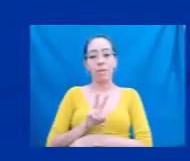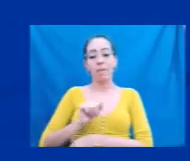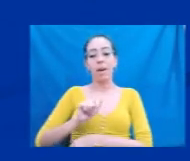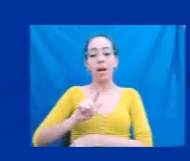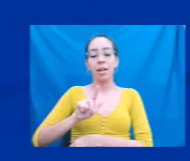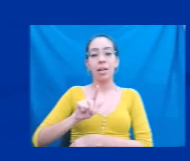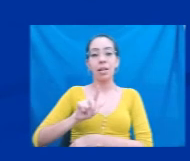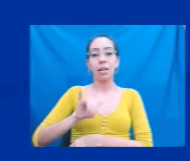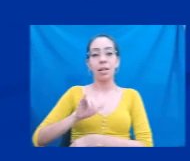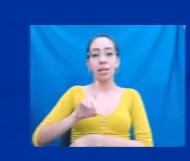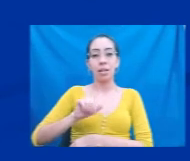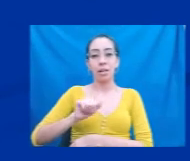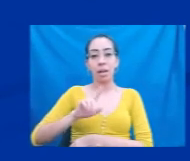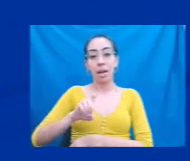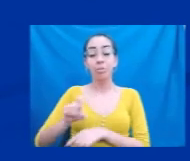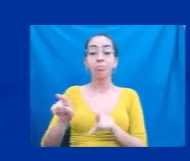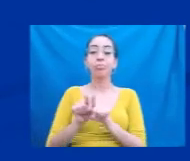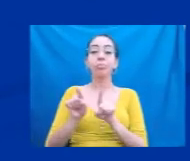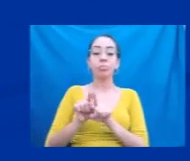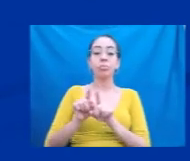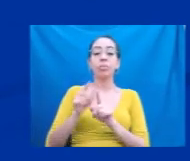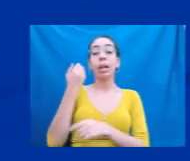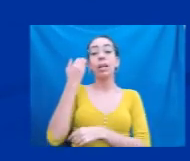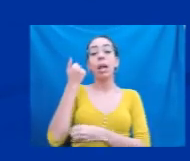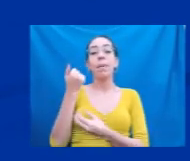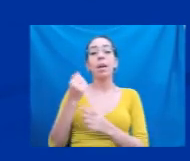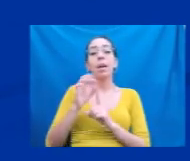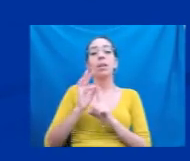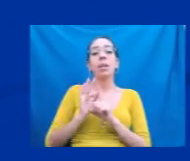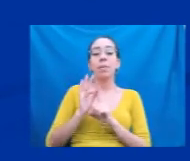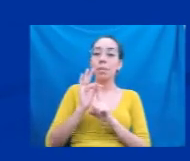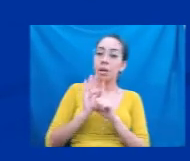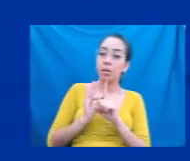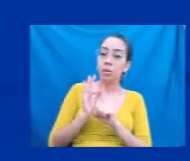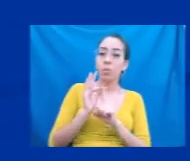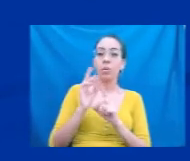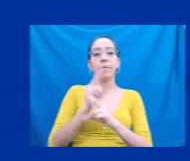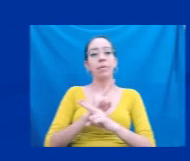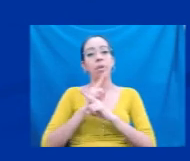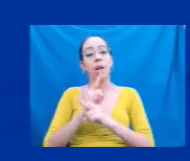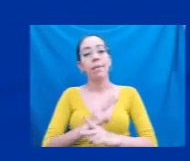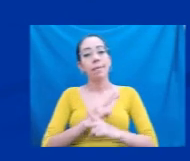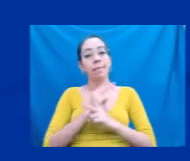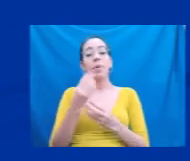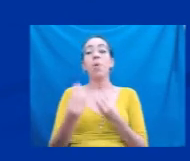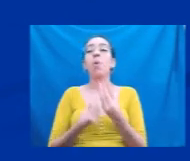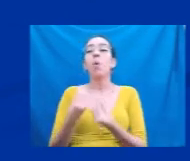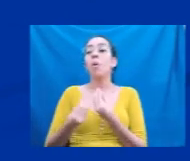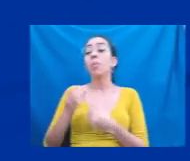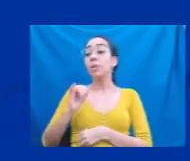né, esses produtos químicos vão ser armazenados, se há ventilação, como é que é o armazenamento dessas substâncias inflamáveis, se